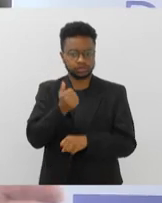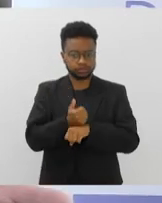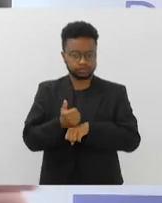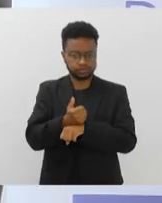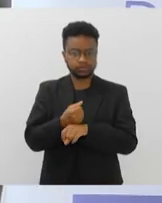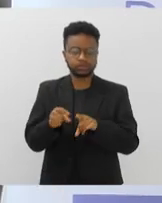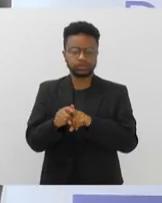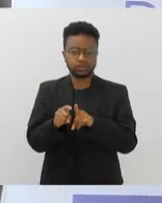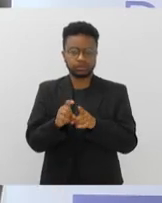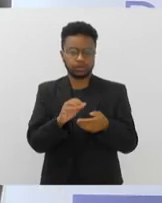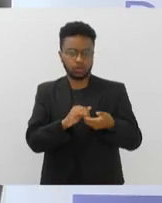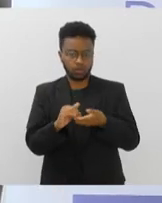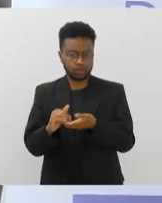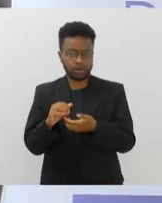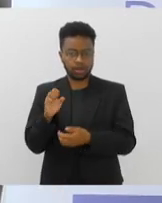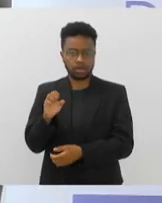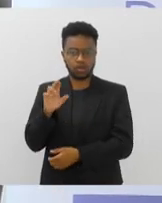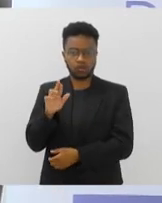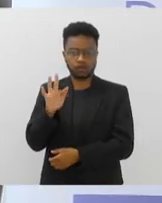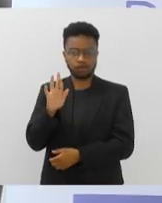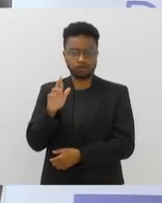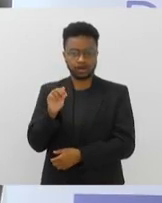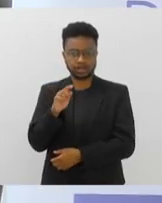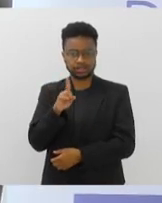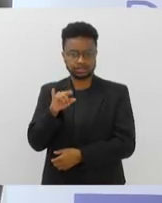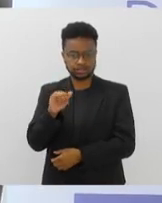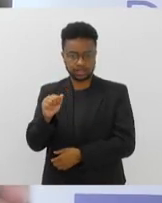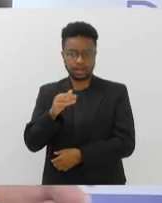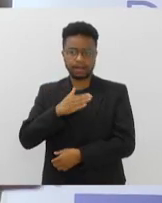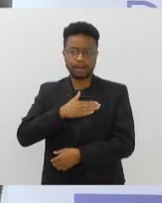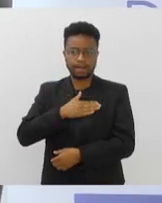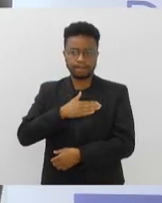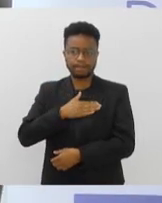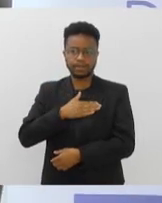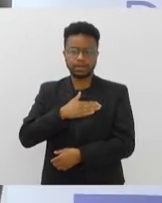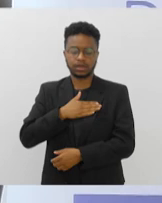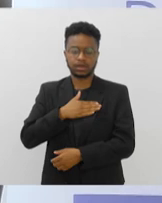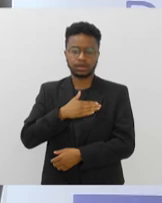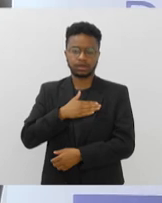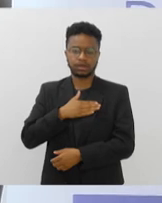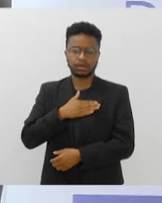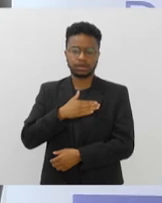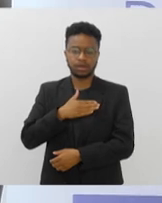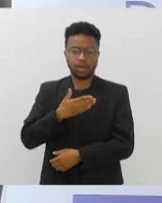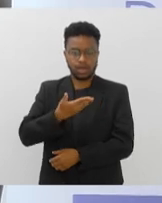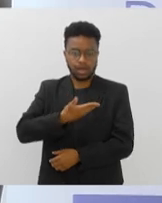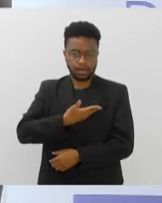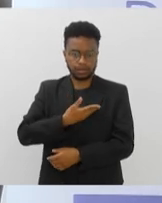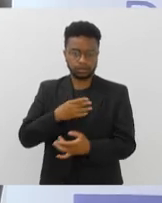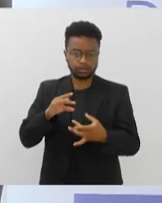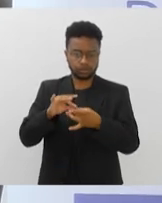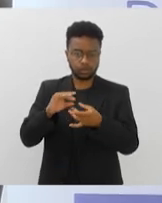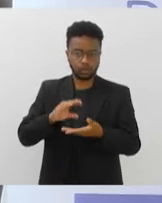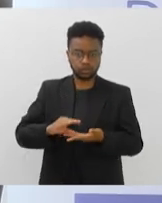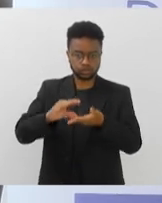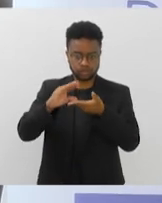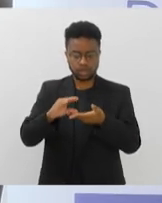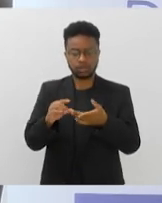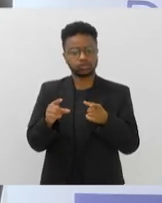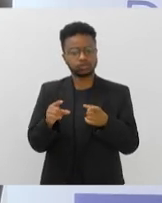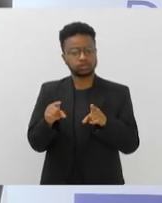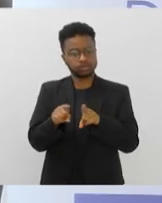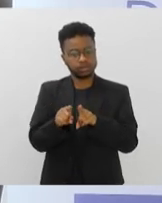D Eufrásia que é minha minha companheira enfim minha colega de conselho conselheira também